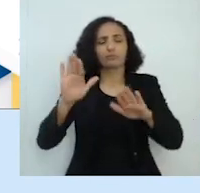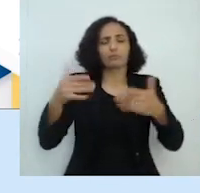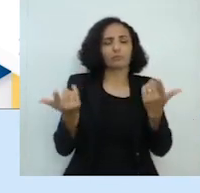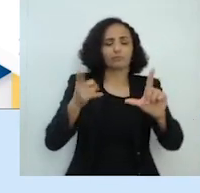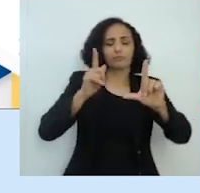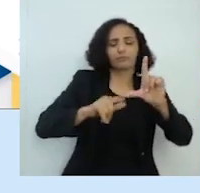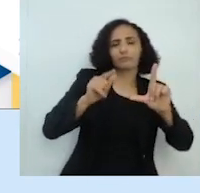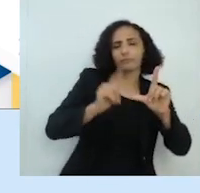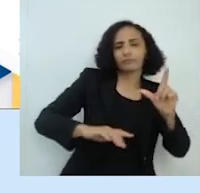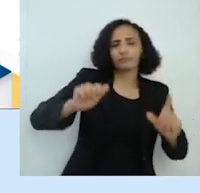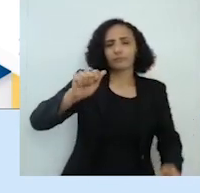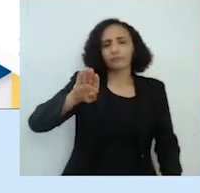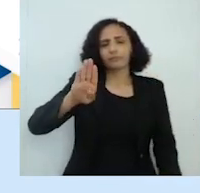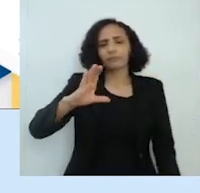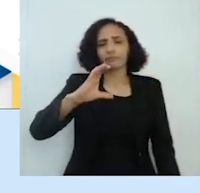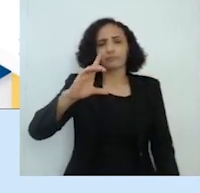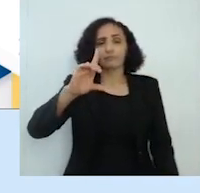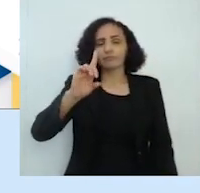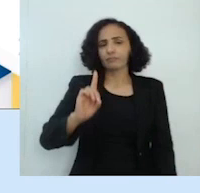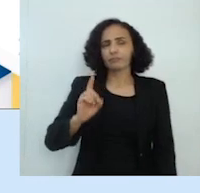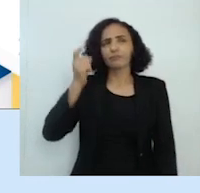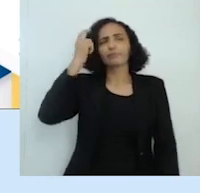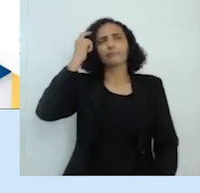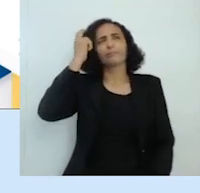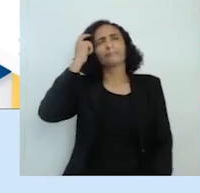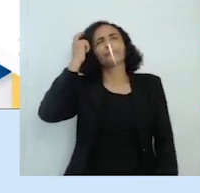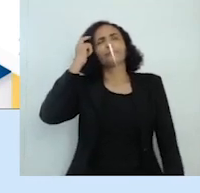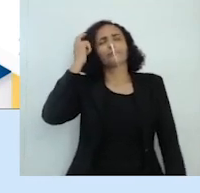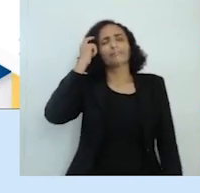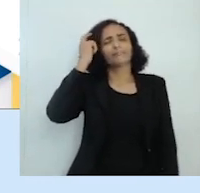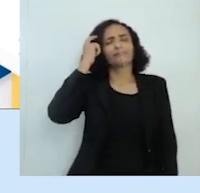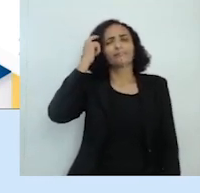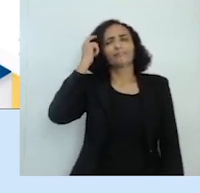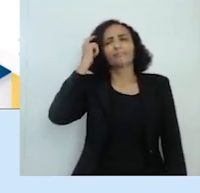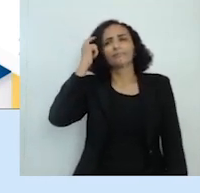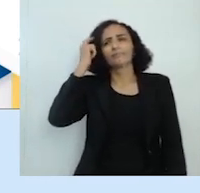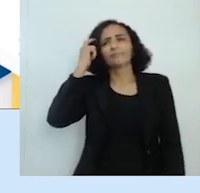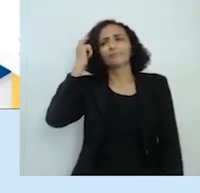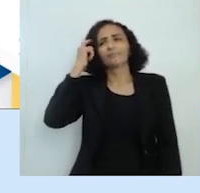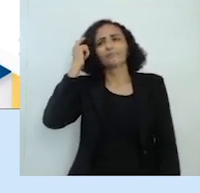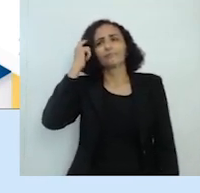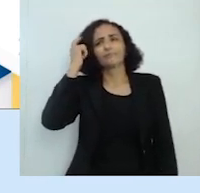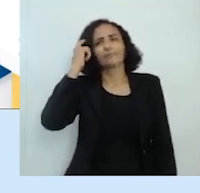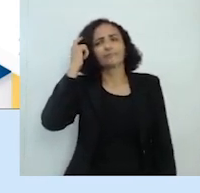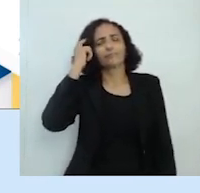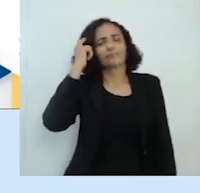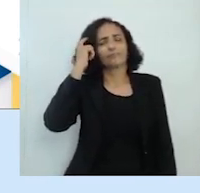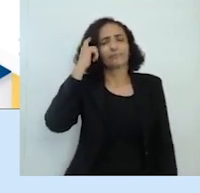nacional-socialismo, outro também. Vamos pensar um pouquinho? Pensar um pouquinho?